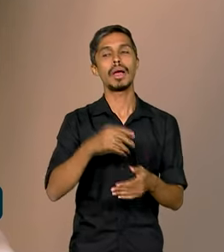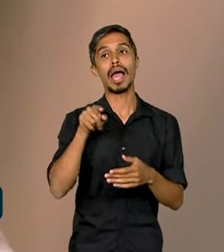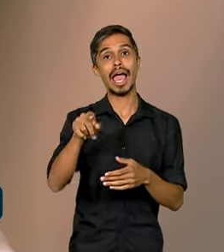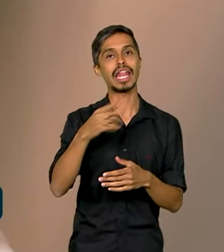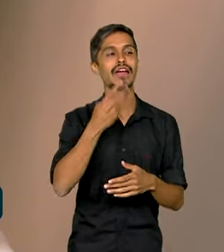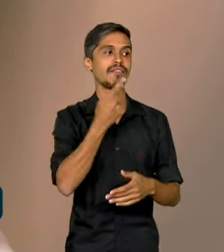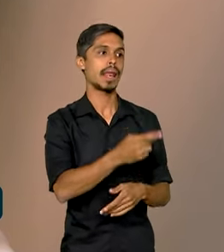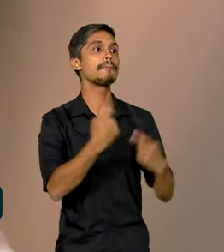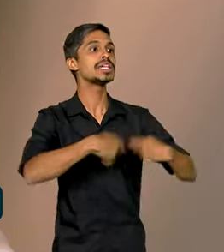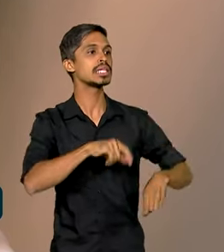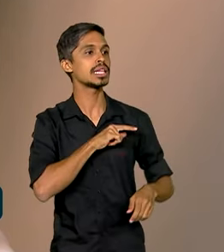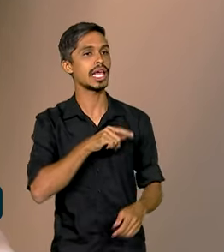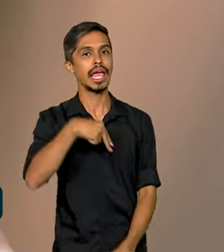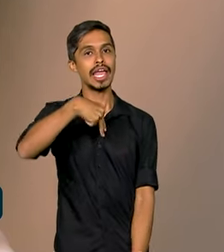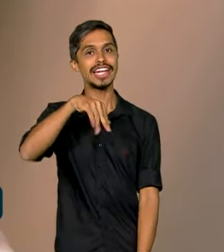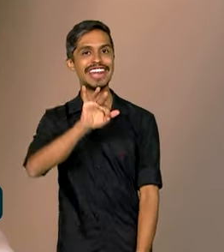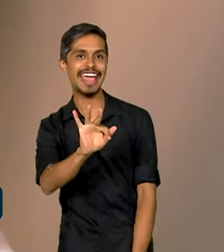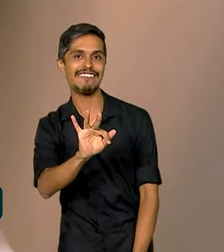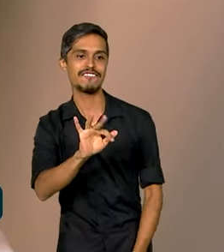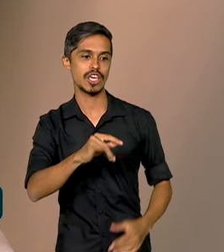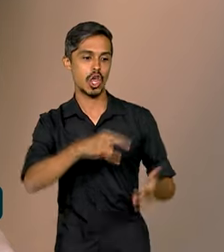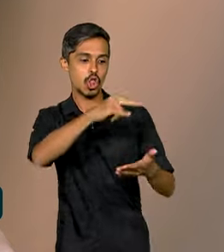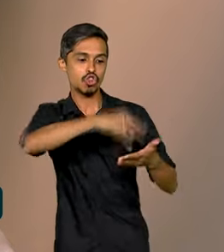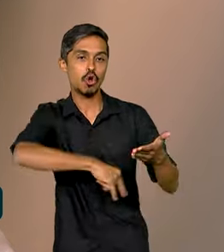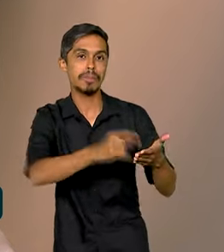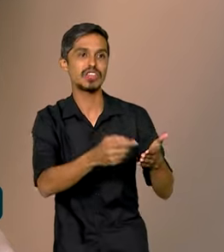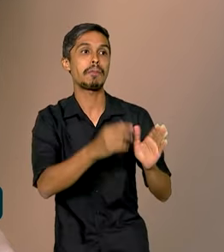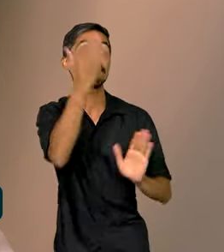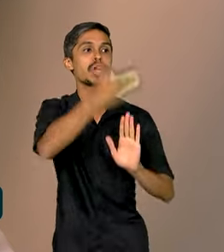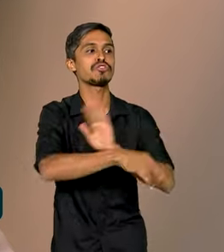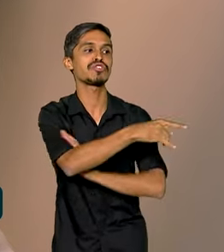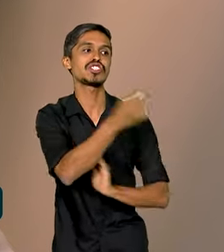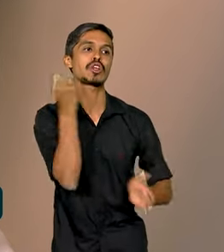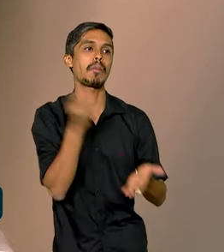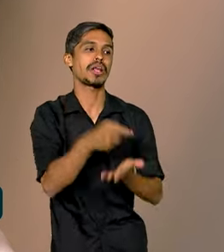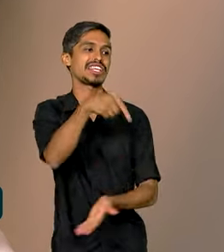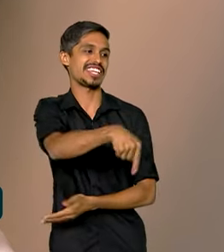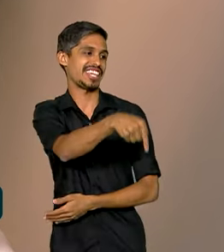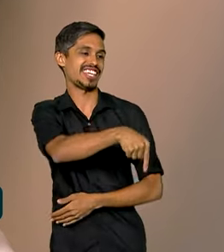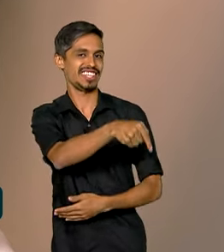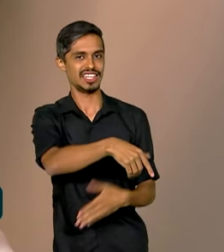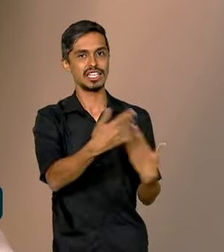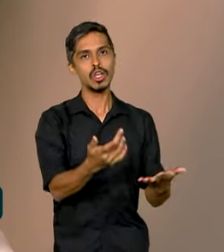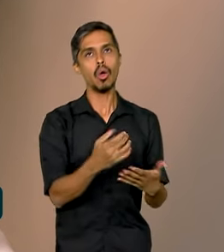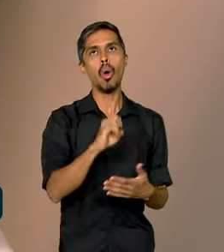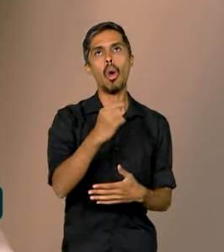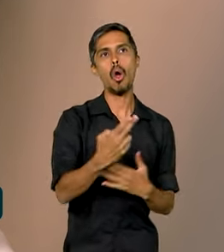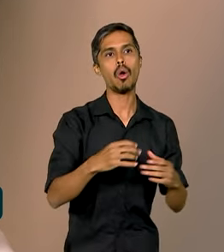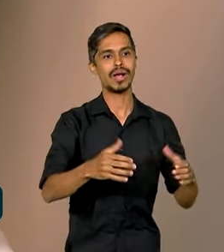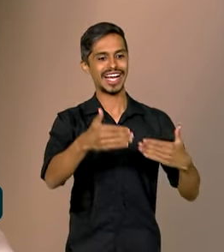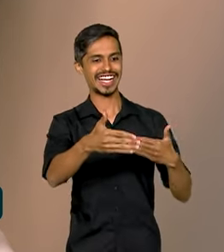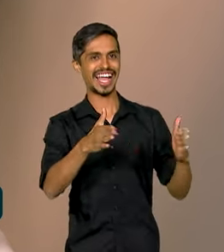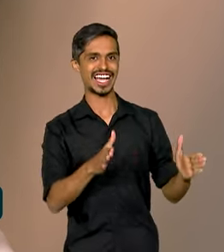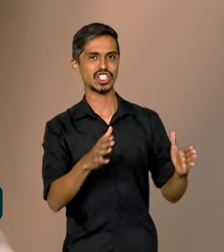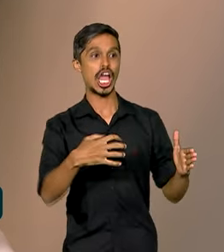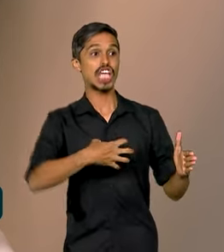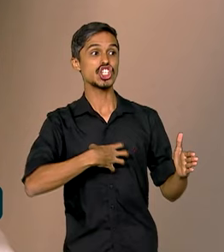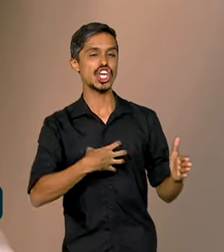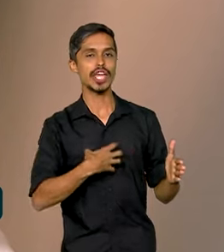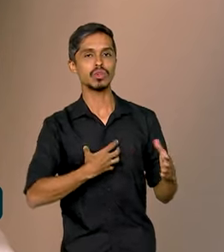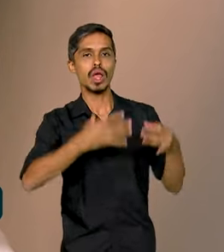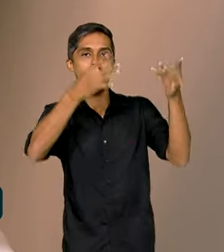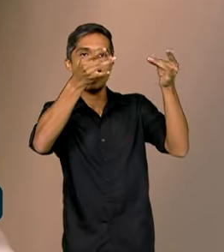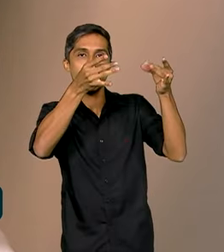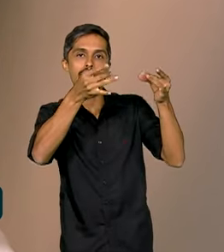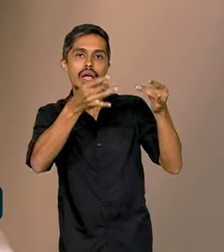a política da troca que vai exigir que o produto Venha na a caixa em que foi eh entregue Então tem que saber exatamente